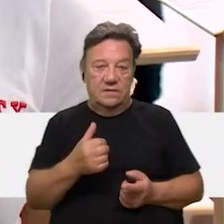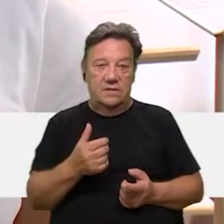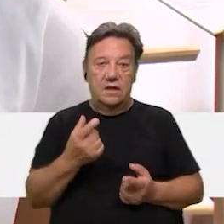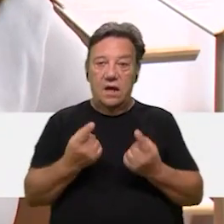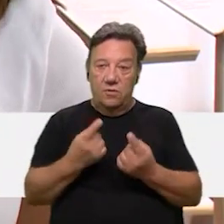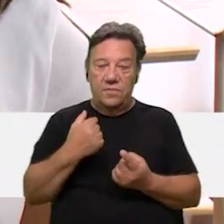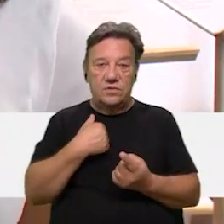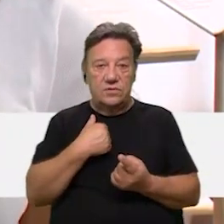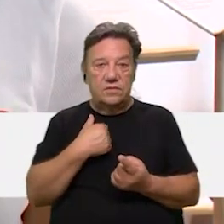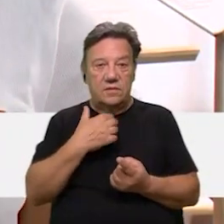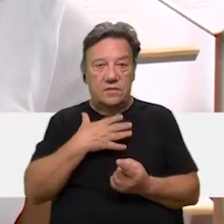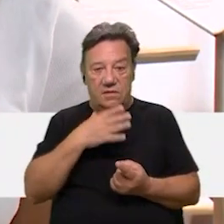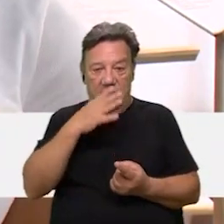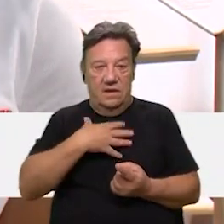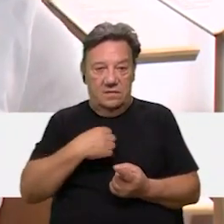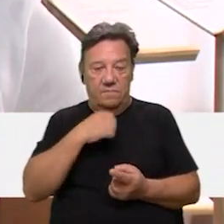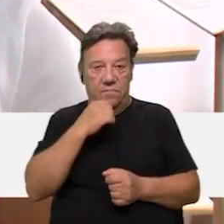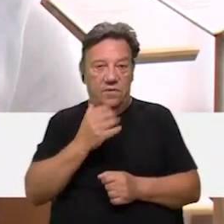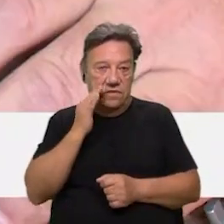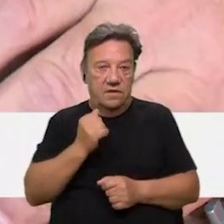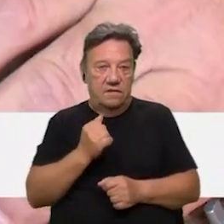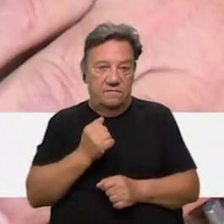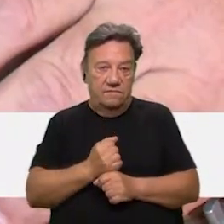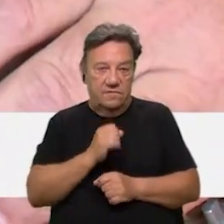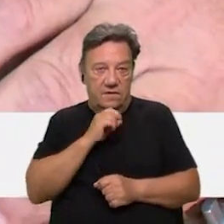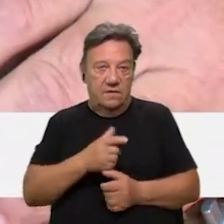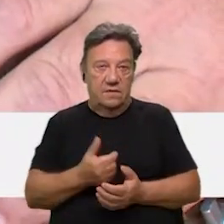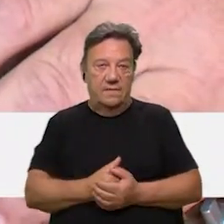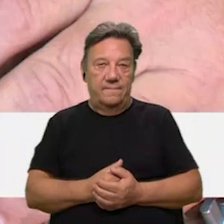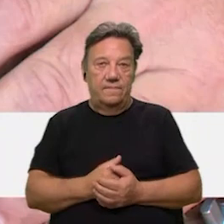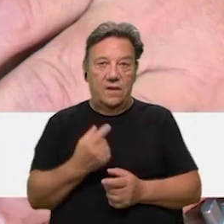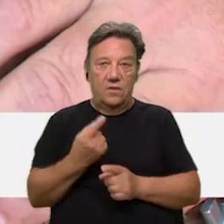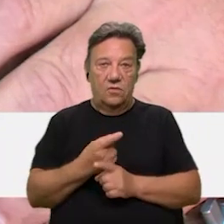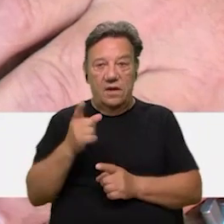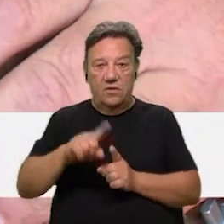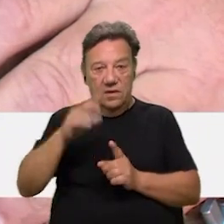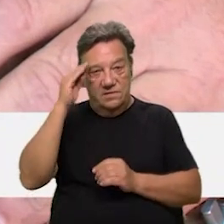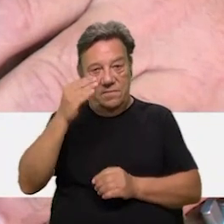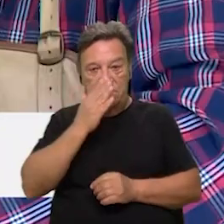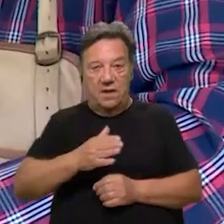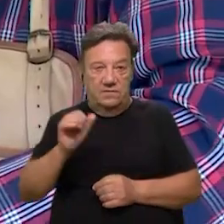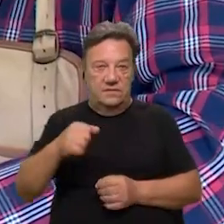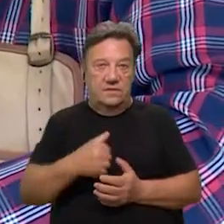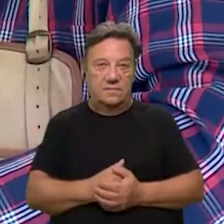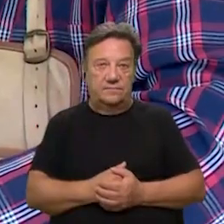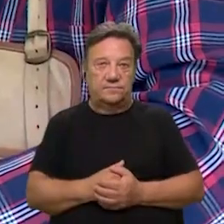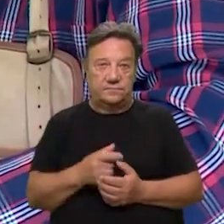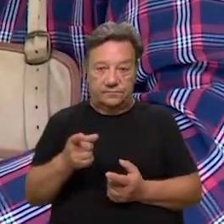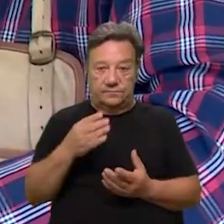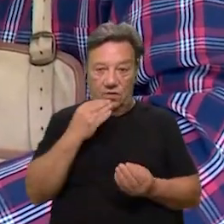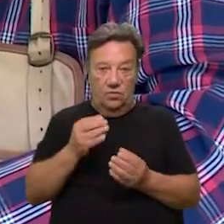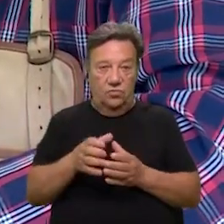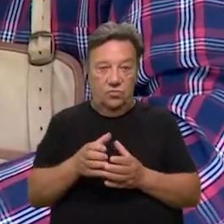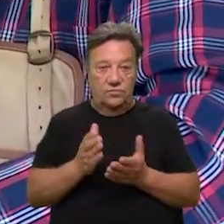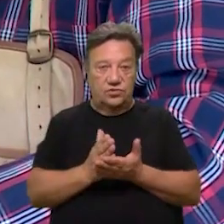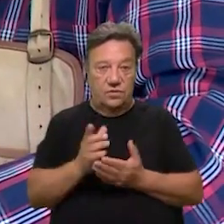alguma coisa que eu, se quiser, posso tentar conseguir fazer. Uma coisa, um ensinamento prático, não é? Sim. São alunos do